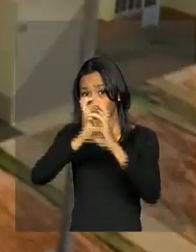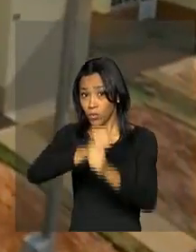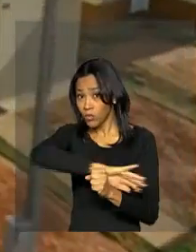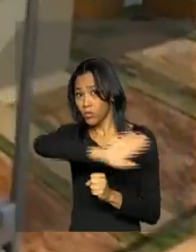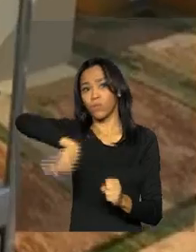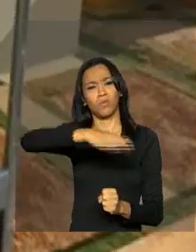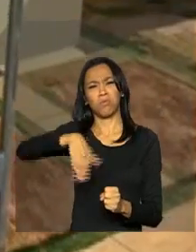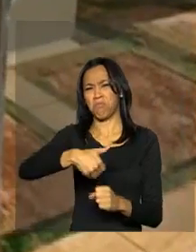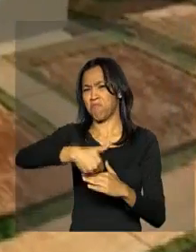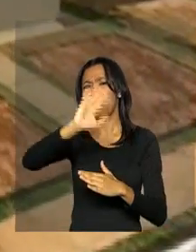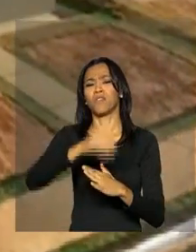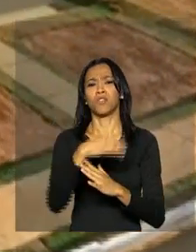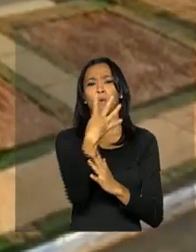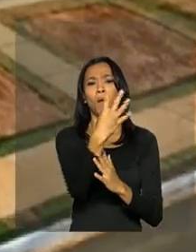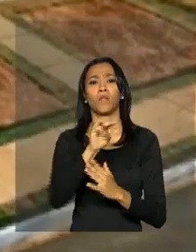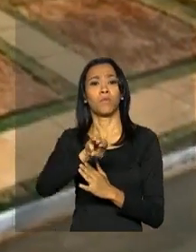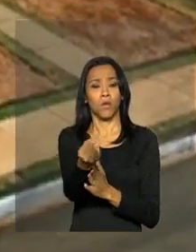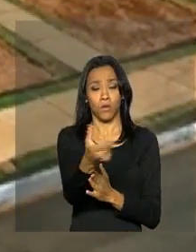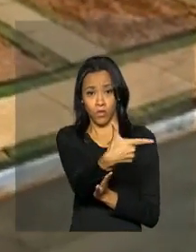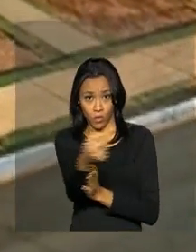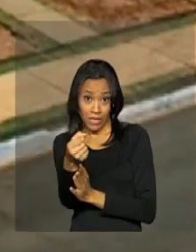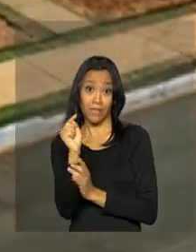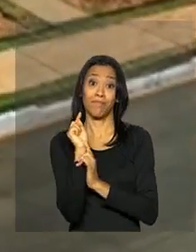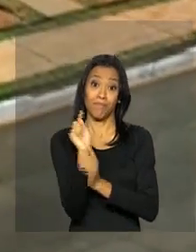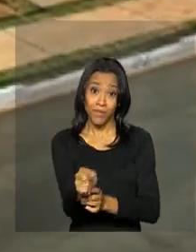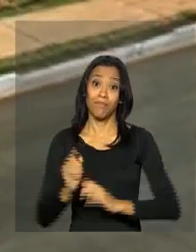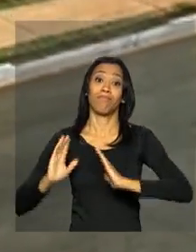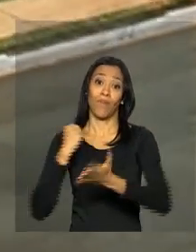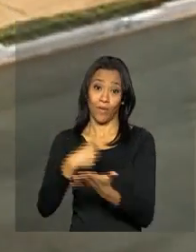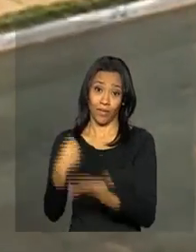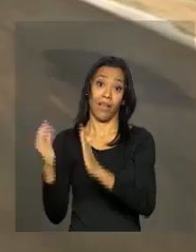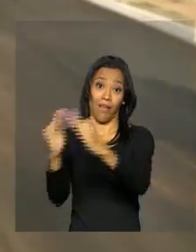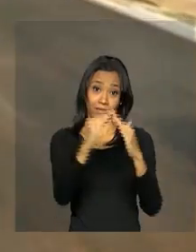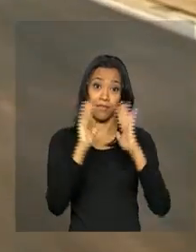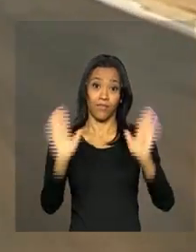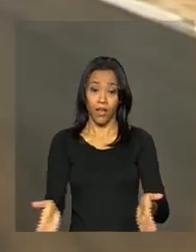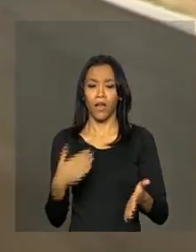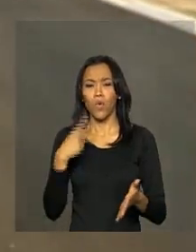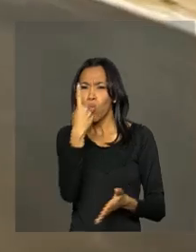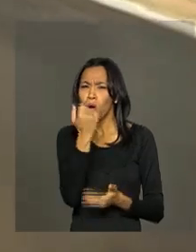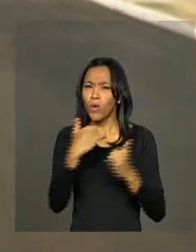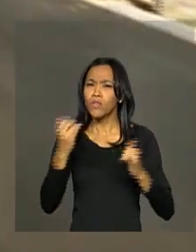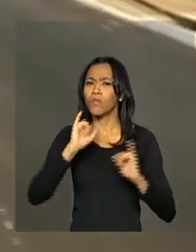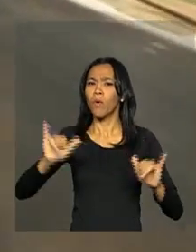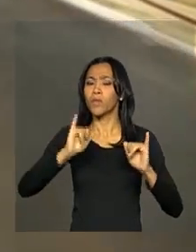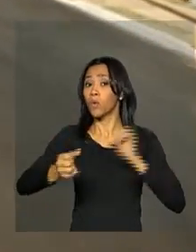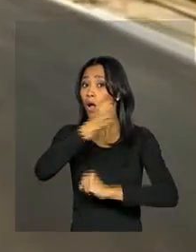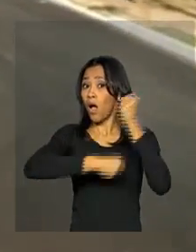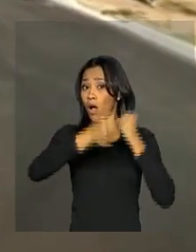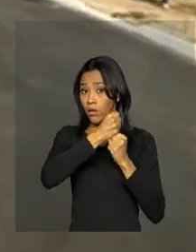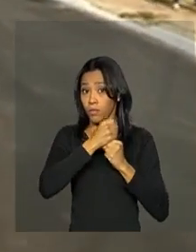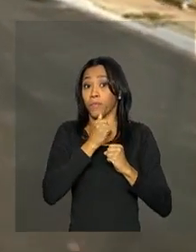contratadas mais de 4 milhões e 200 mil unidades habitacionais. Um dado importante aí é que no ano passado,